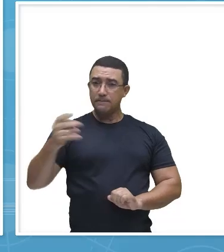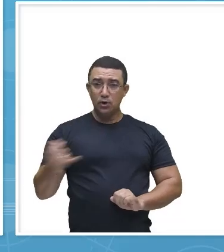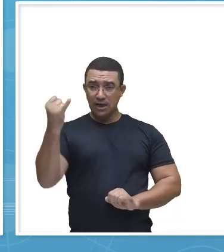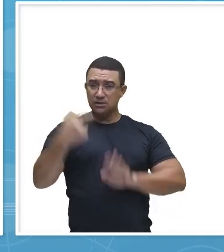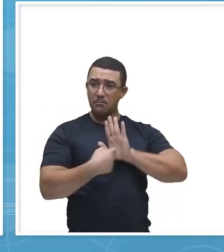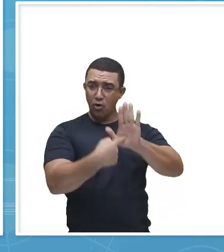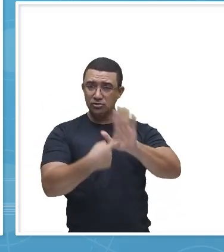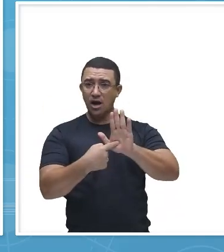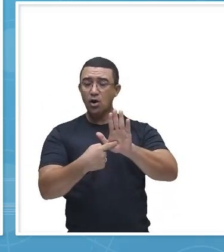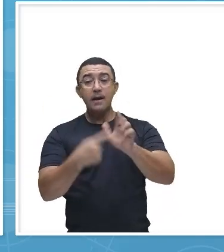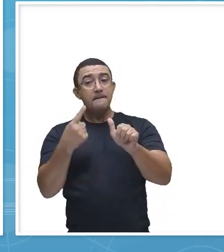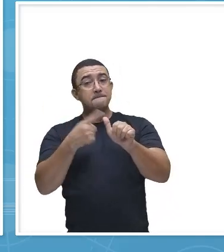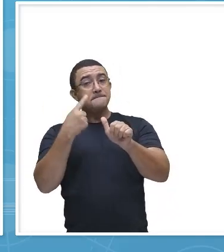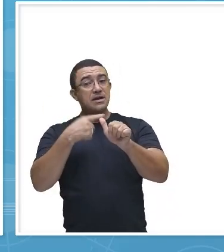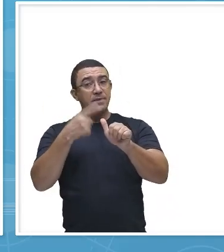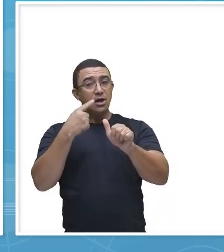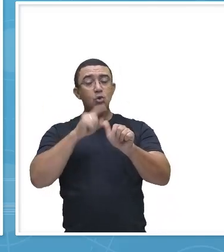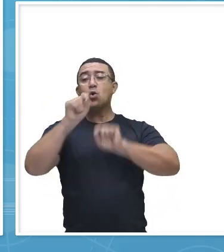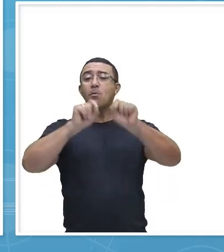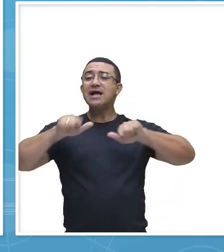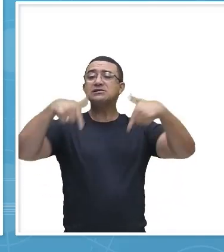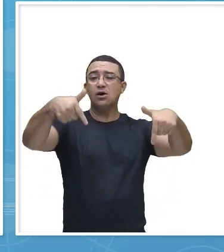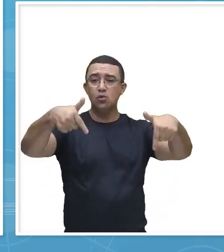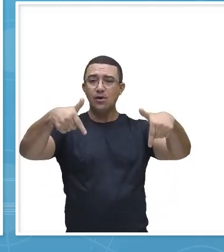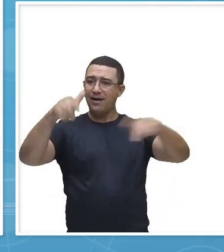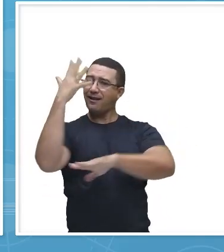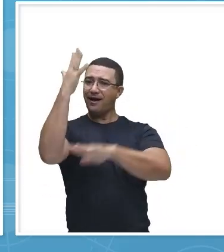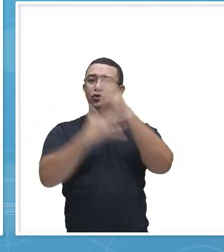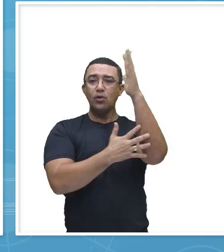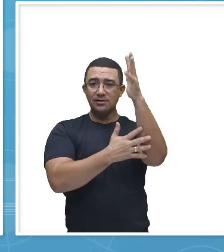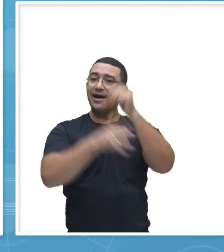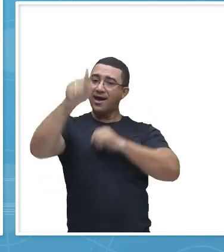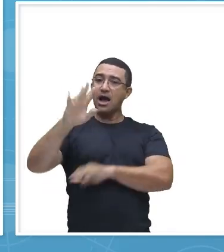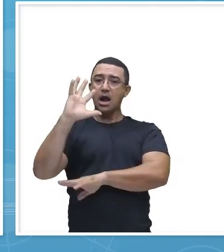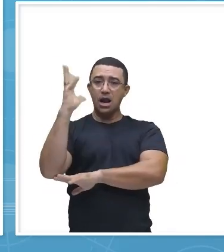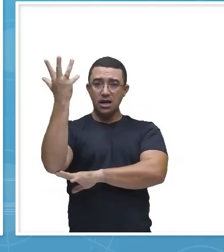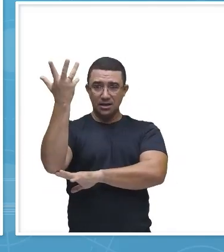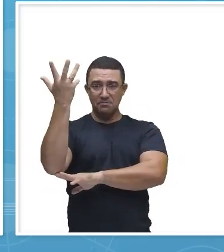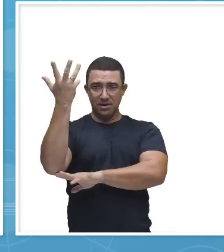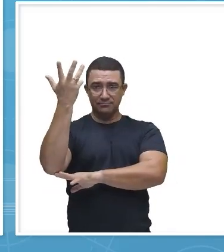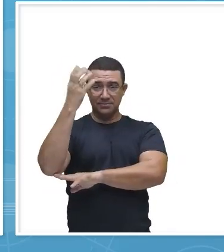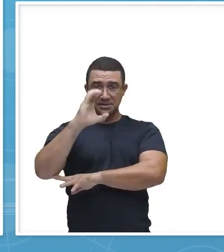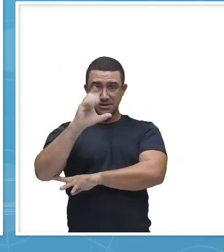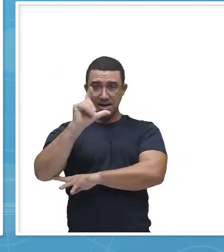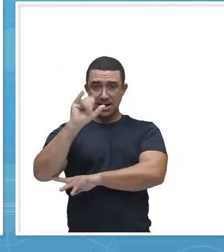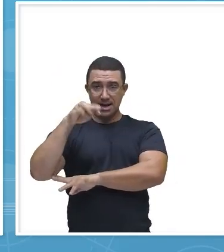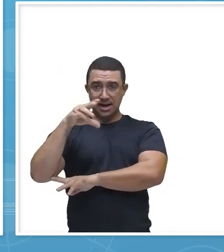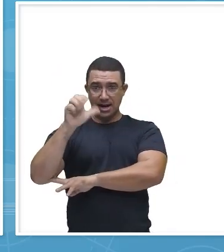isso. O primeiro agente da natureza que transforma a sociedade é a mudança climática, tá bom? E ela é responsável